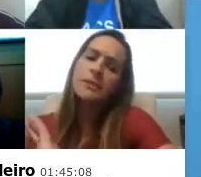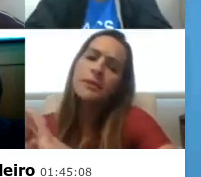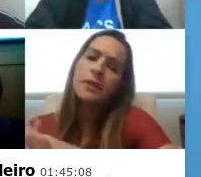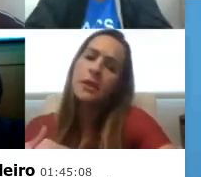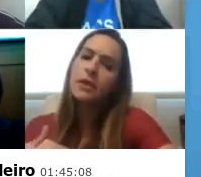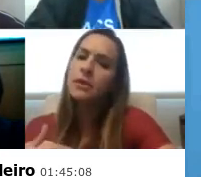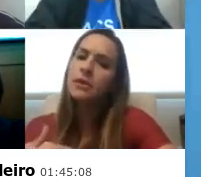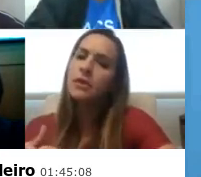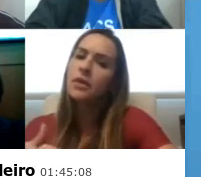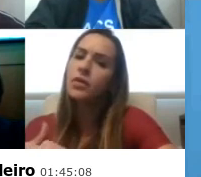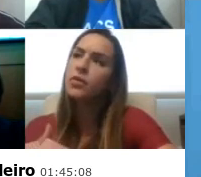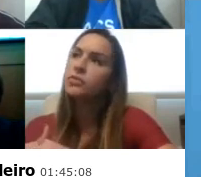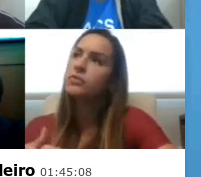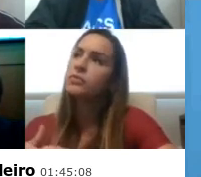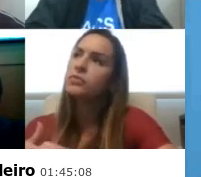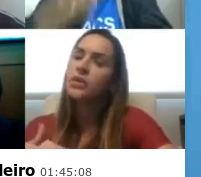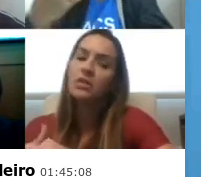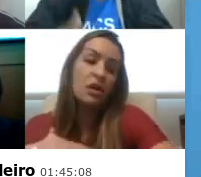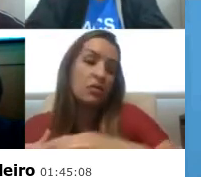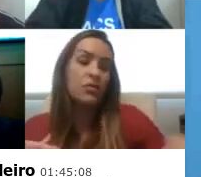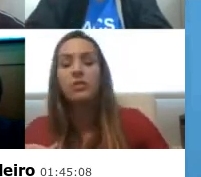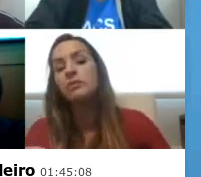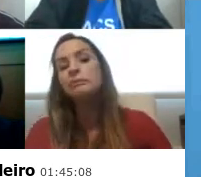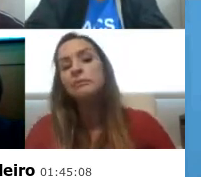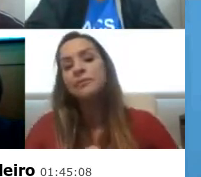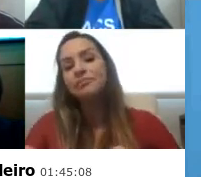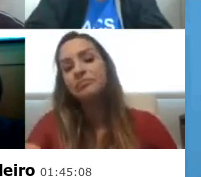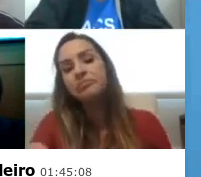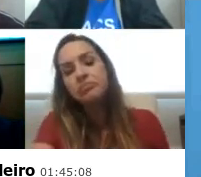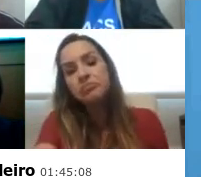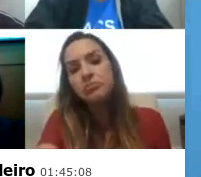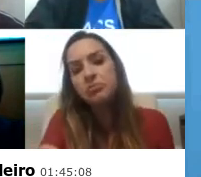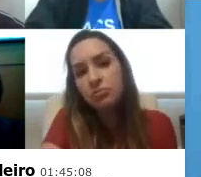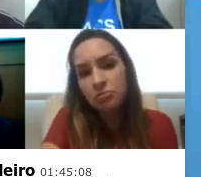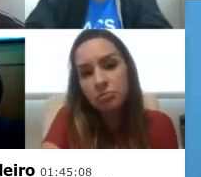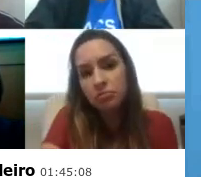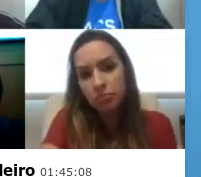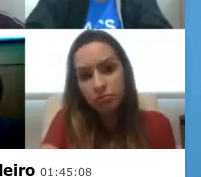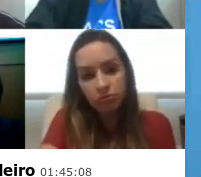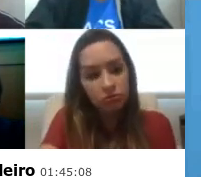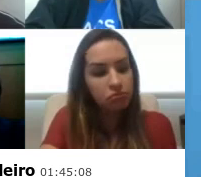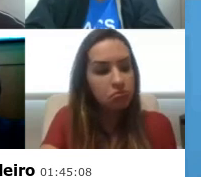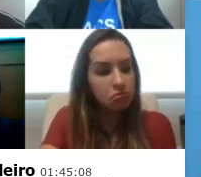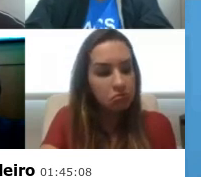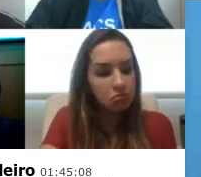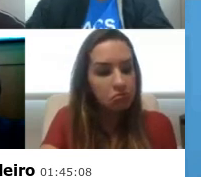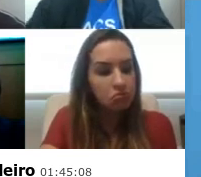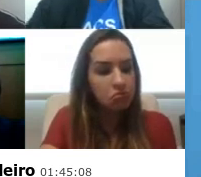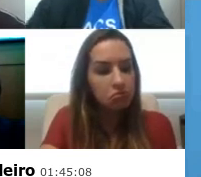saliva para baixo e a gente tem que ter esse cuidado de estar orientando cada vez mais os nossos pacientes a estarem usando a máscara